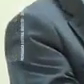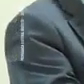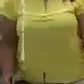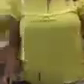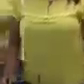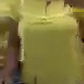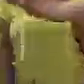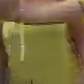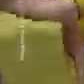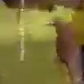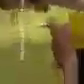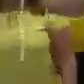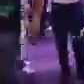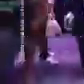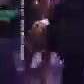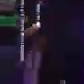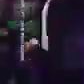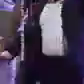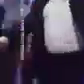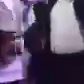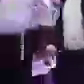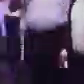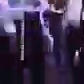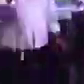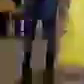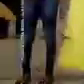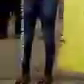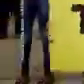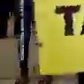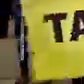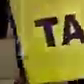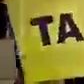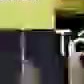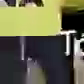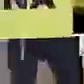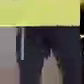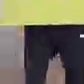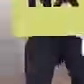7, vote 17. Antônio Denário com Jair Bolsonaro. Vamos,